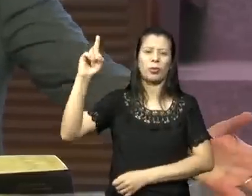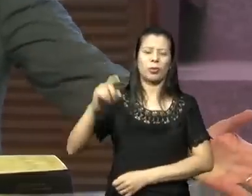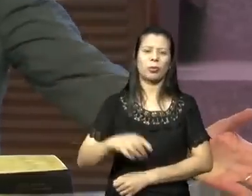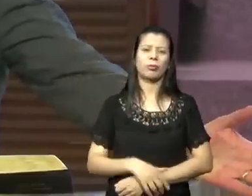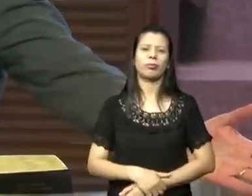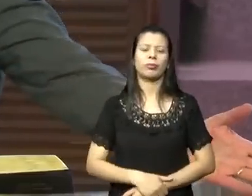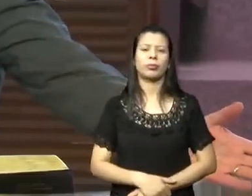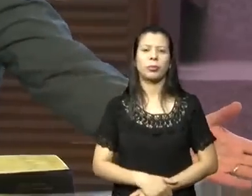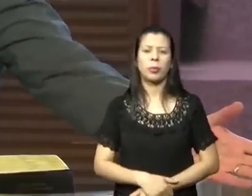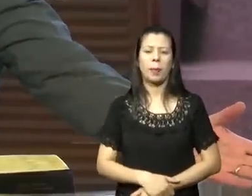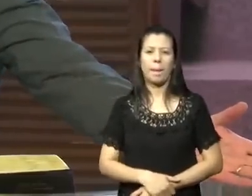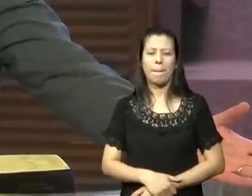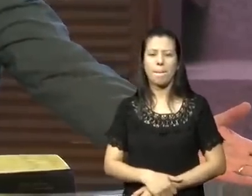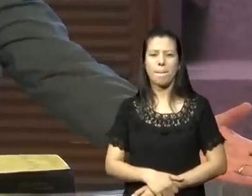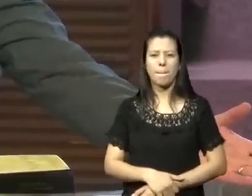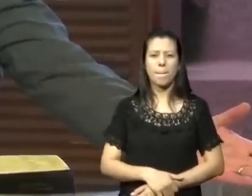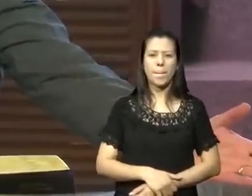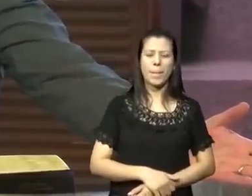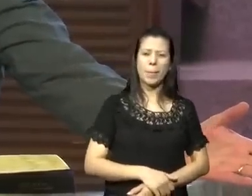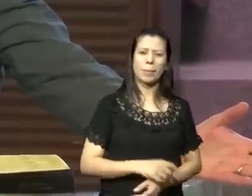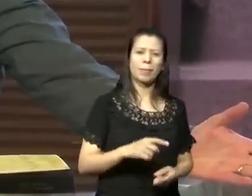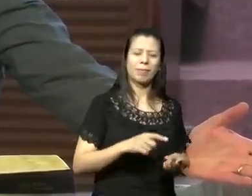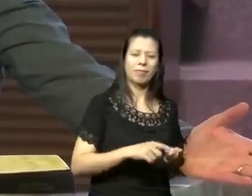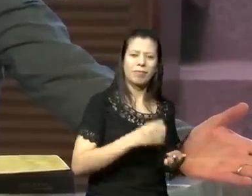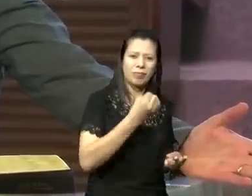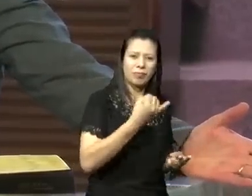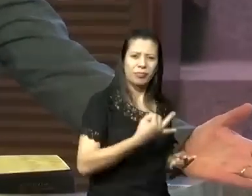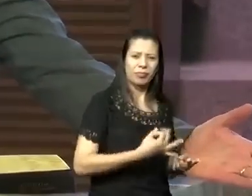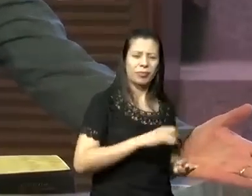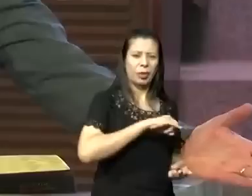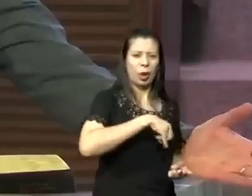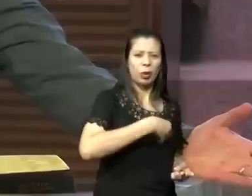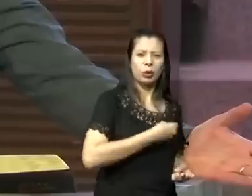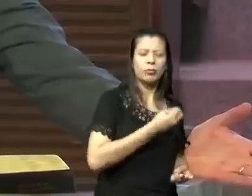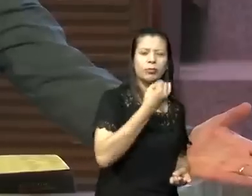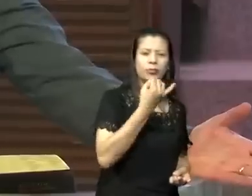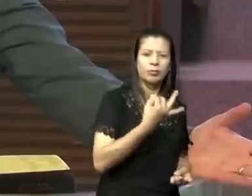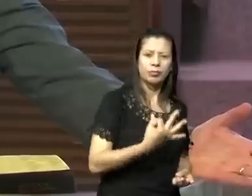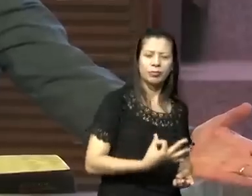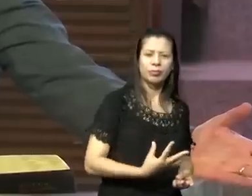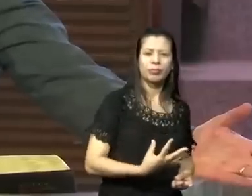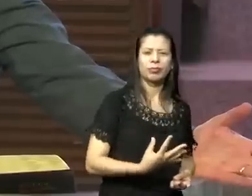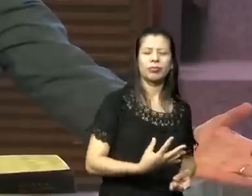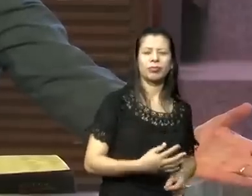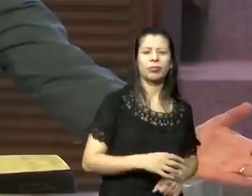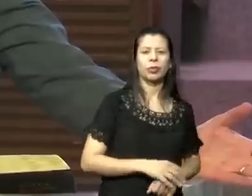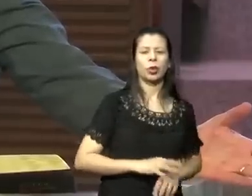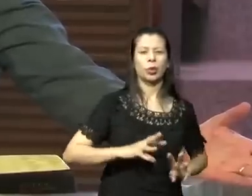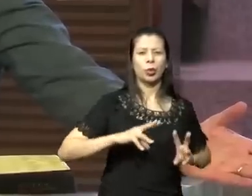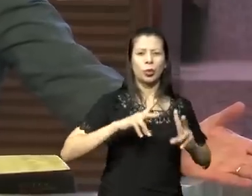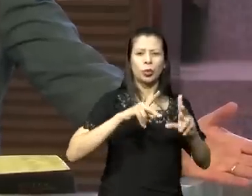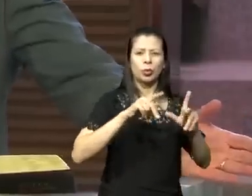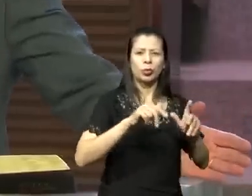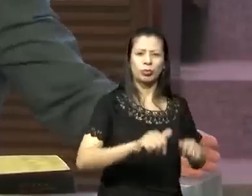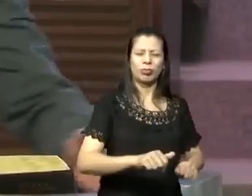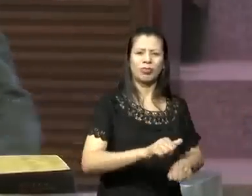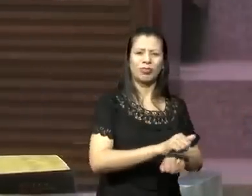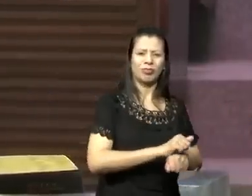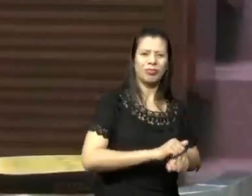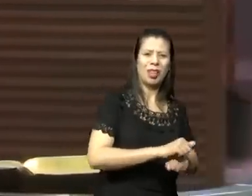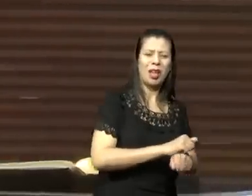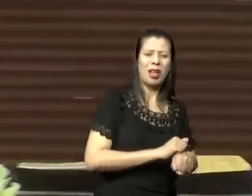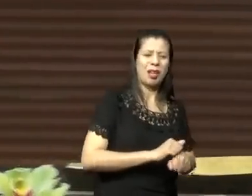é maior do que Abraão nosso pai que morreu também os profetas morreram quem pois te faz ser